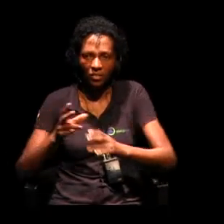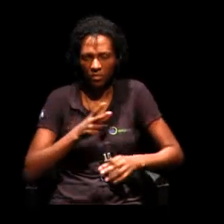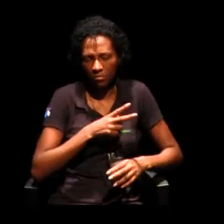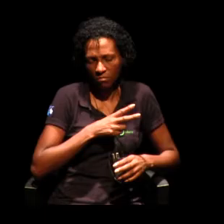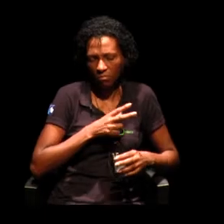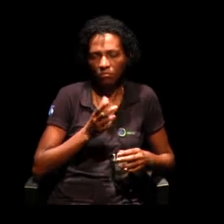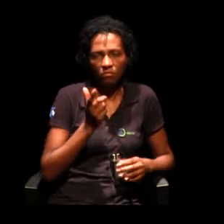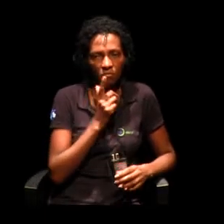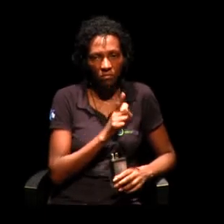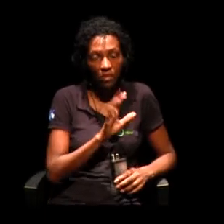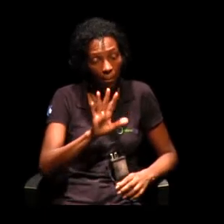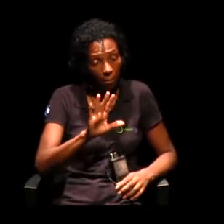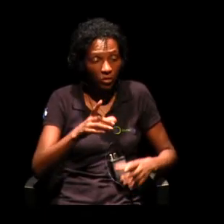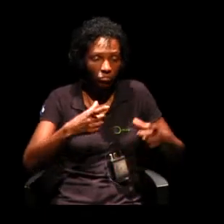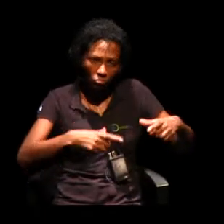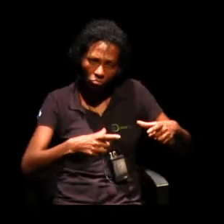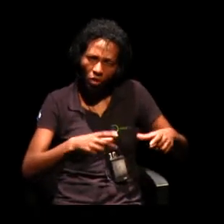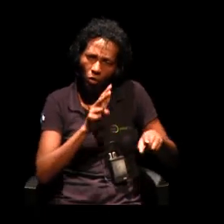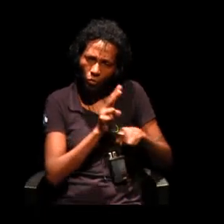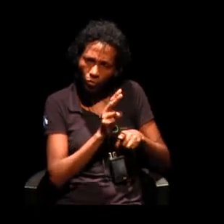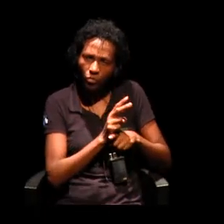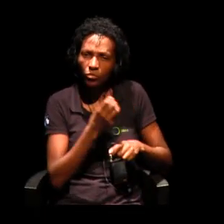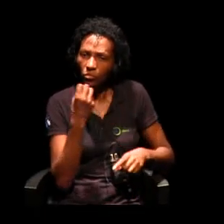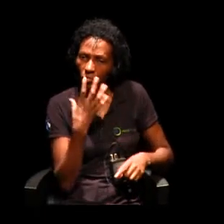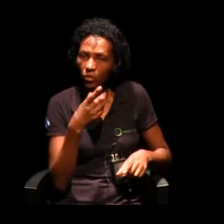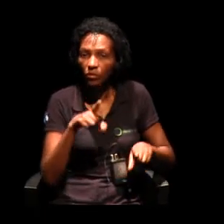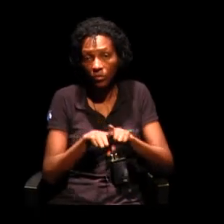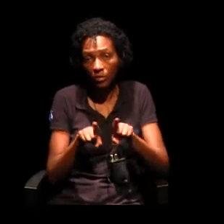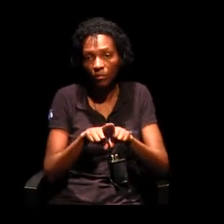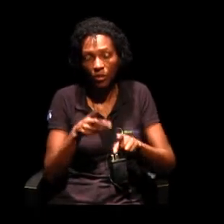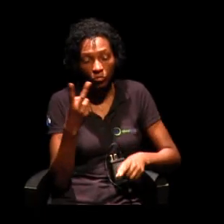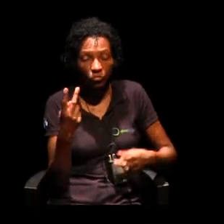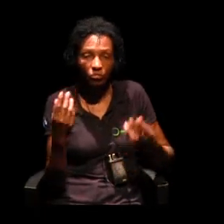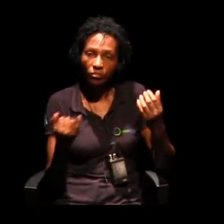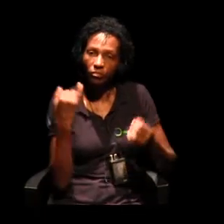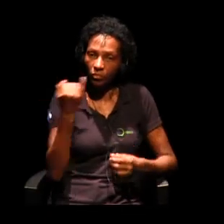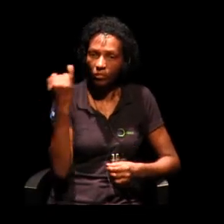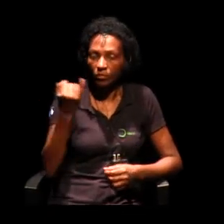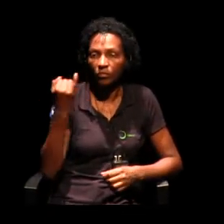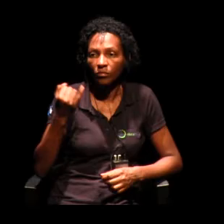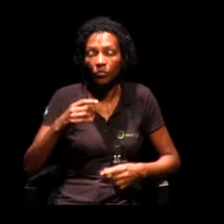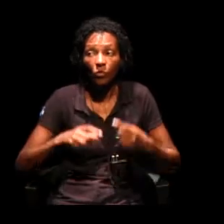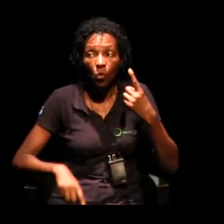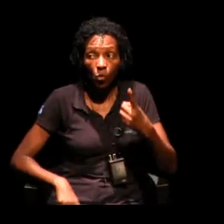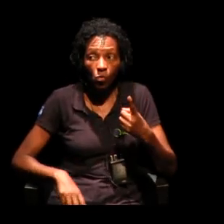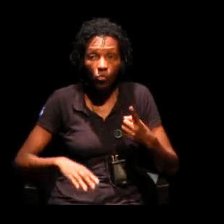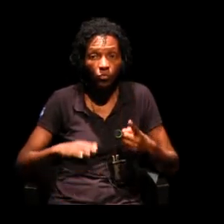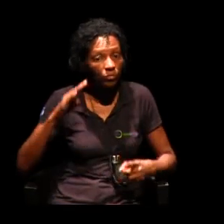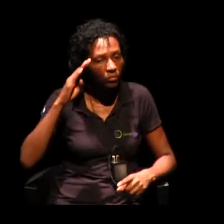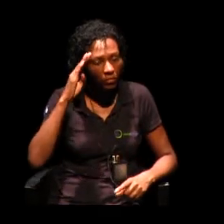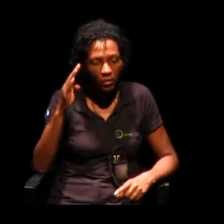ter um pouco de privacidade, mas ao mesmo tempo ser um lugar seguro. E uma das coisas que foi importante ou